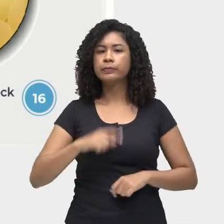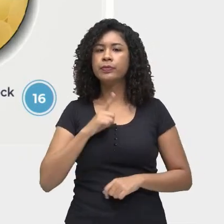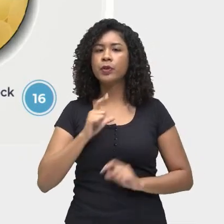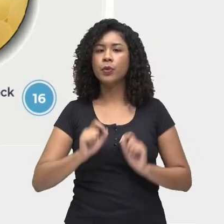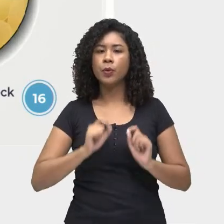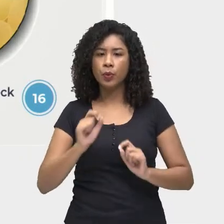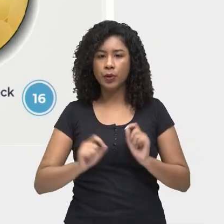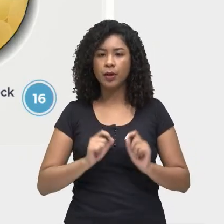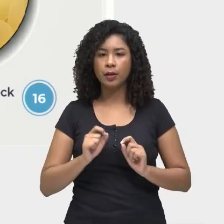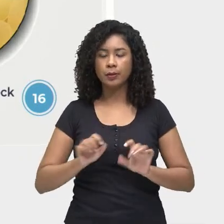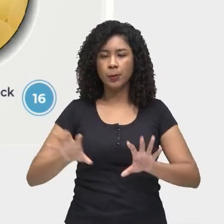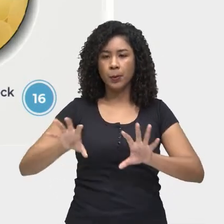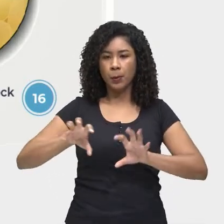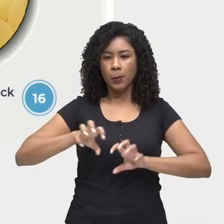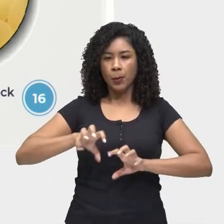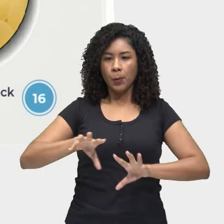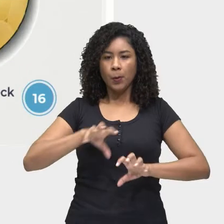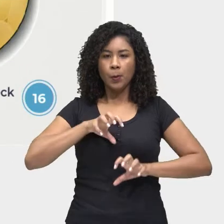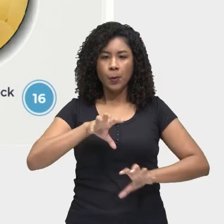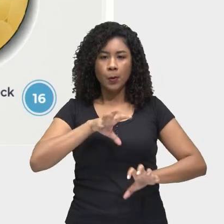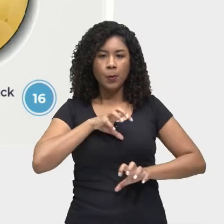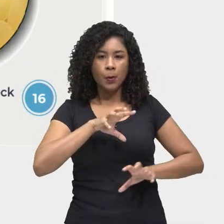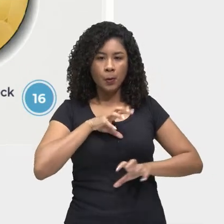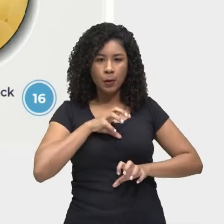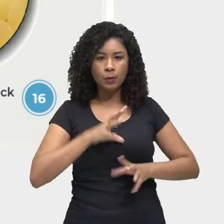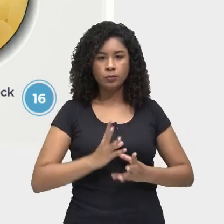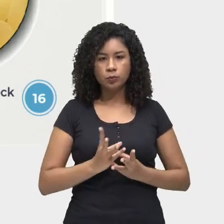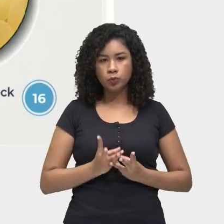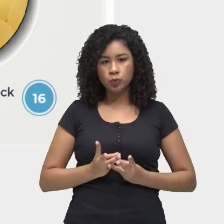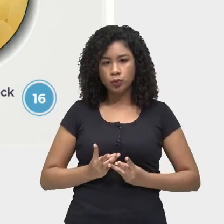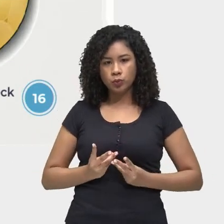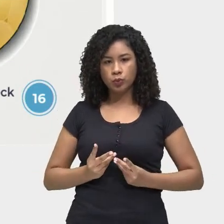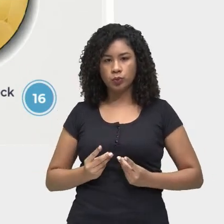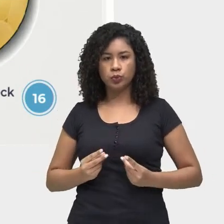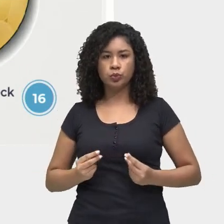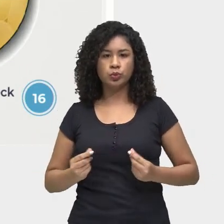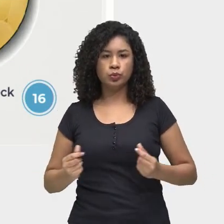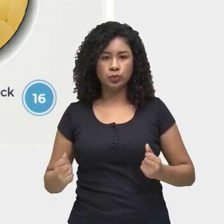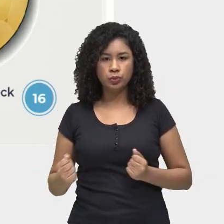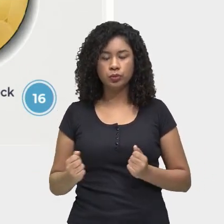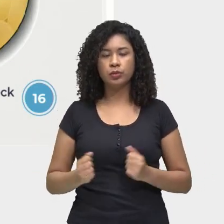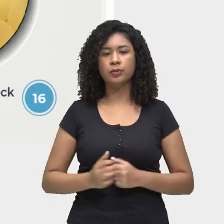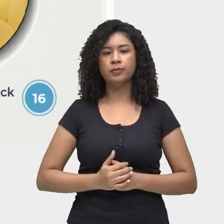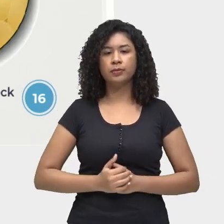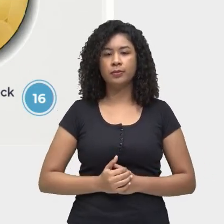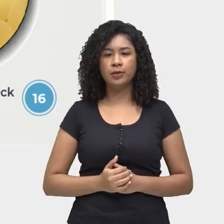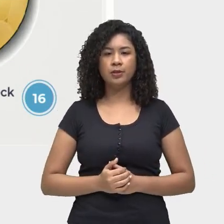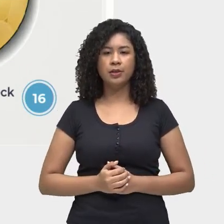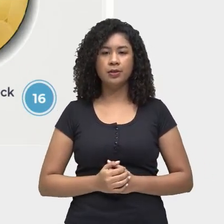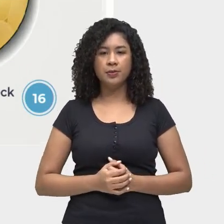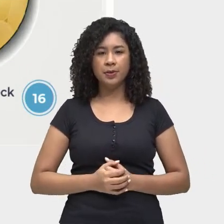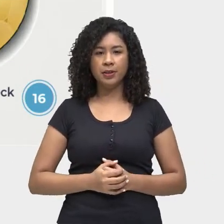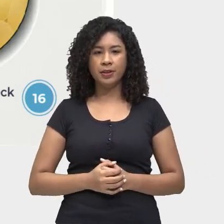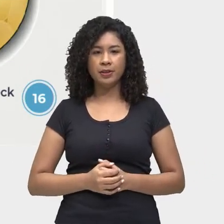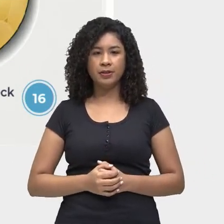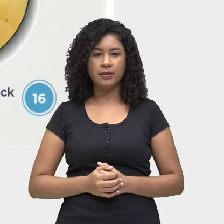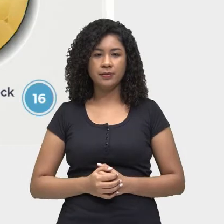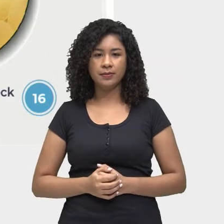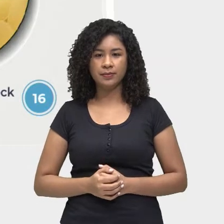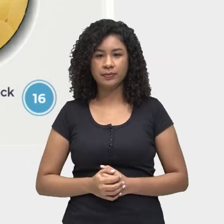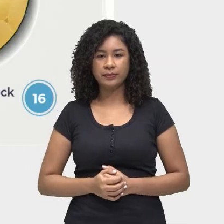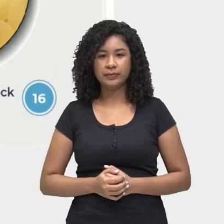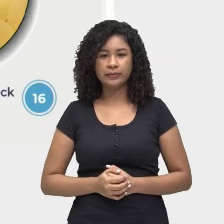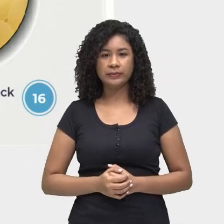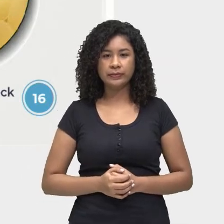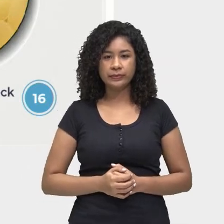feita pelo suco pancreático e o suco entérico, que são produzidos pelo pâncreas, e o entérico é pelo intestino,